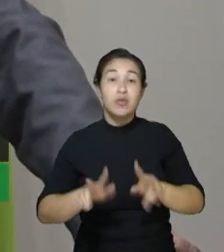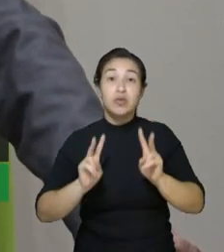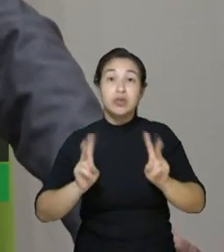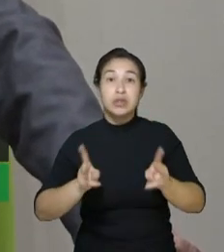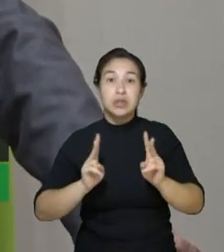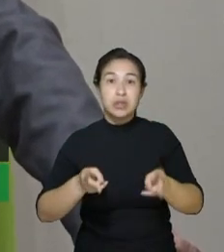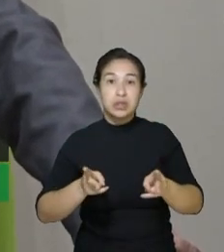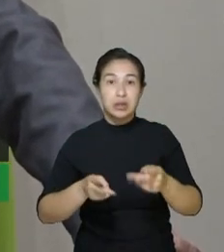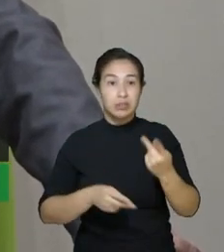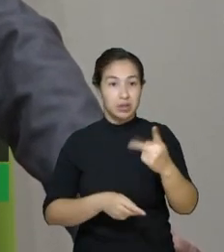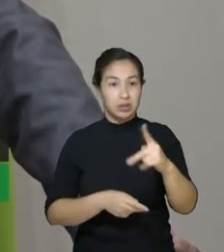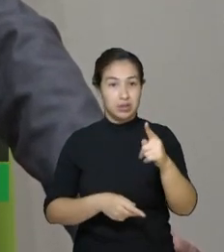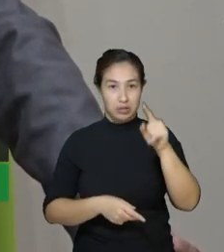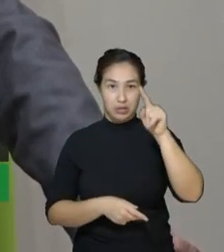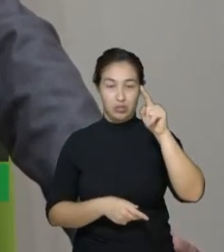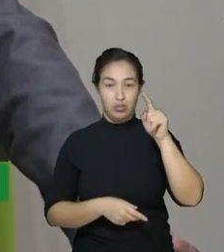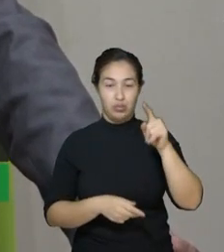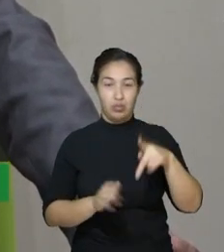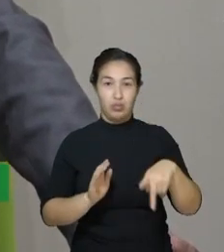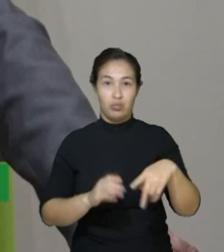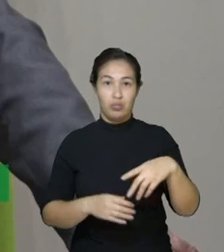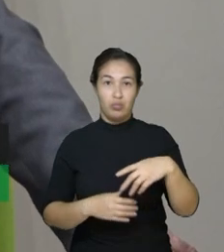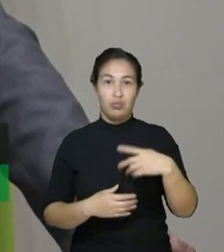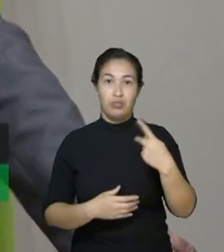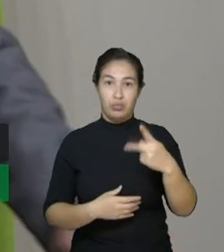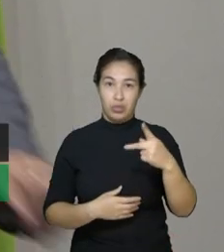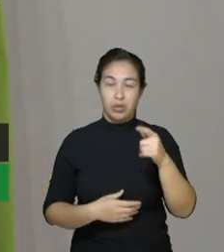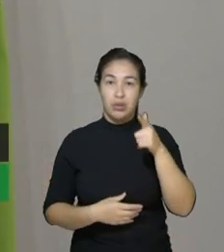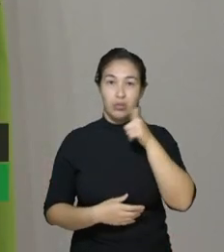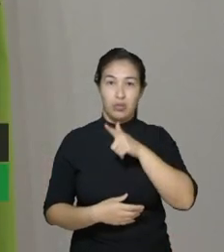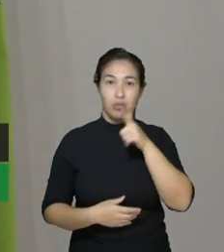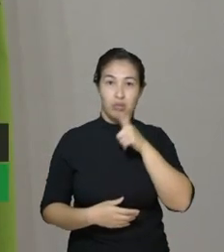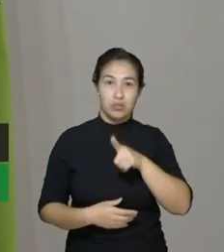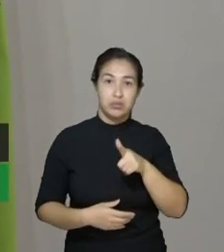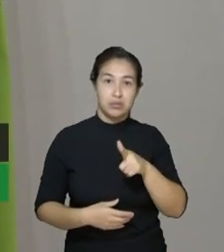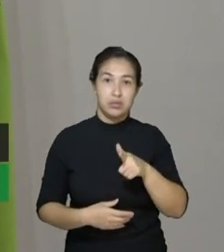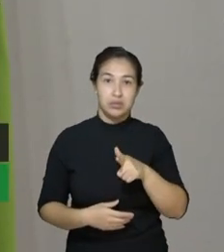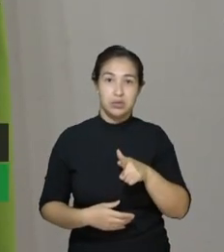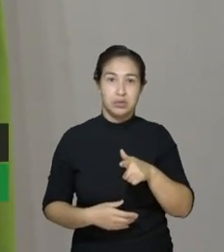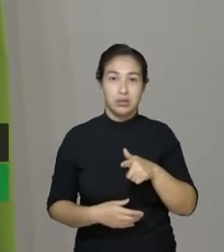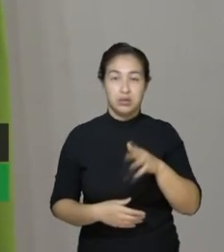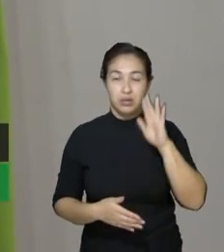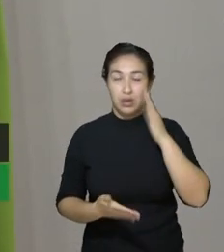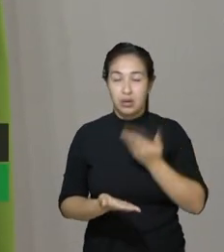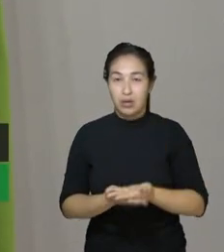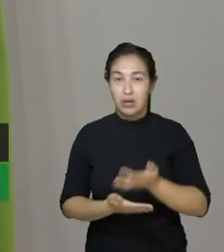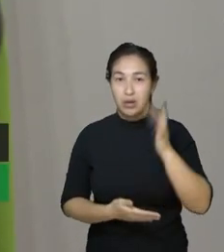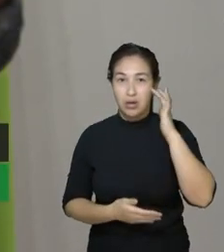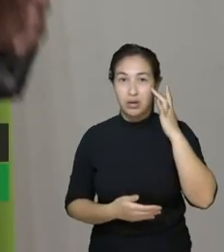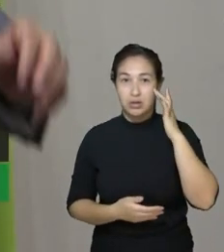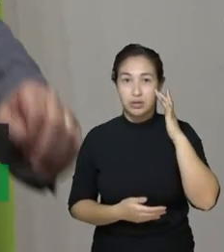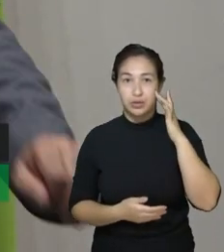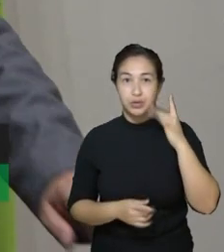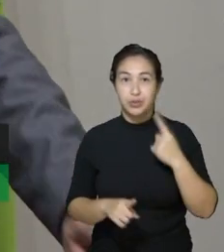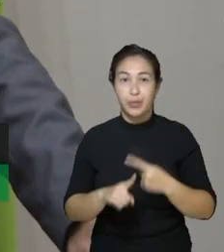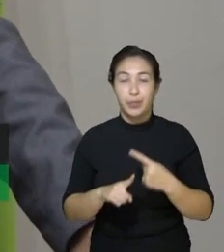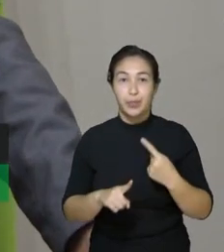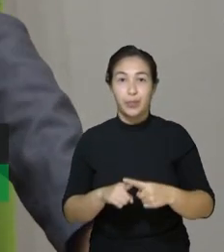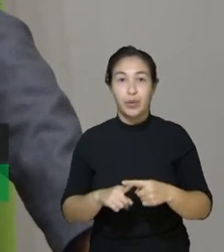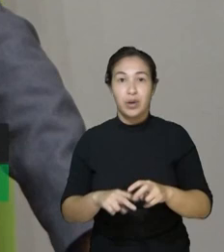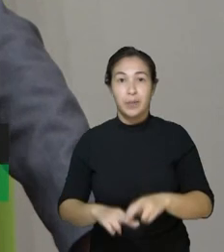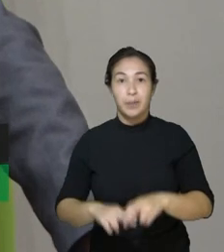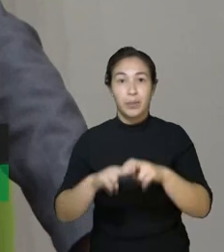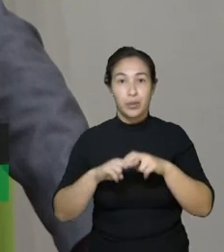crédito. E acredito que eu tenha ficado com crédito. É com ele, talvez por isso, depois eu